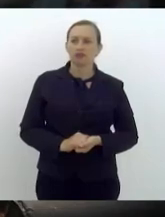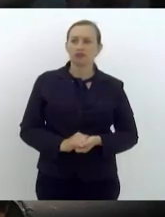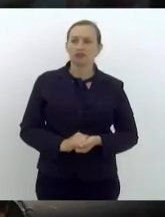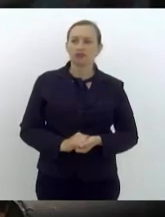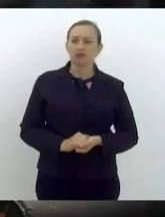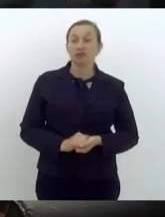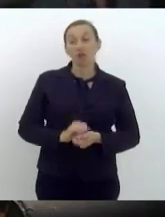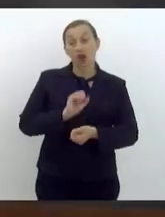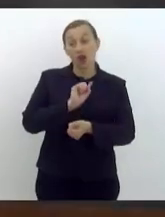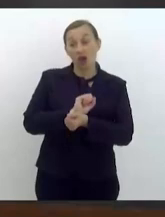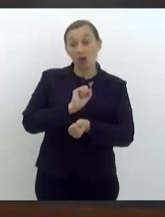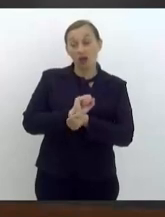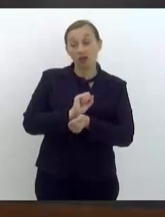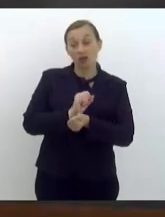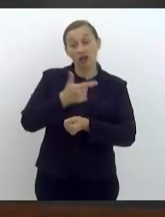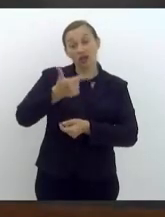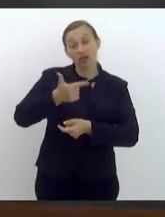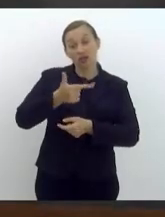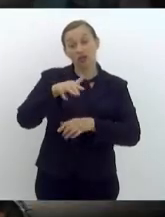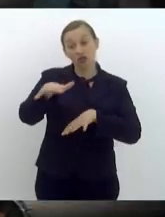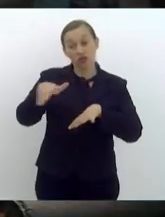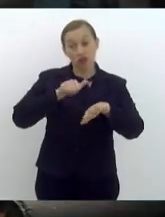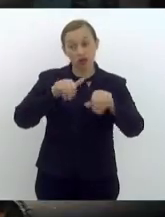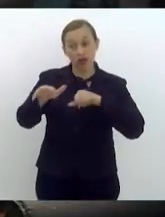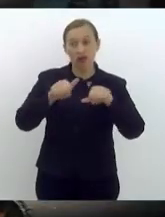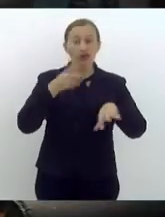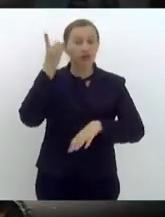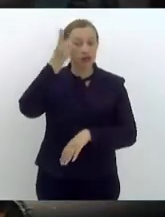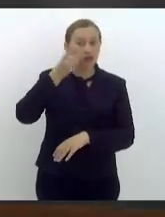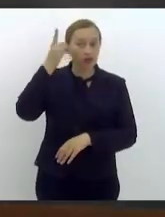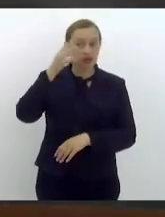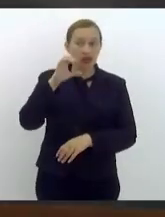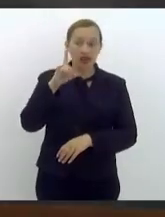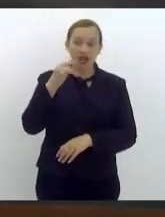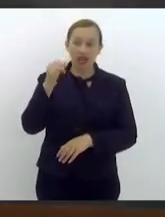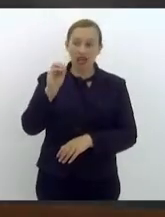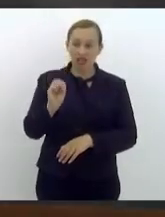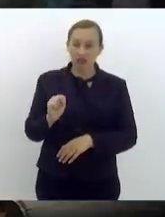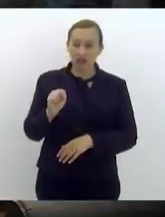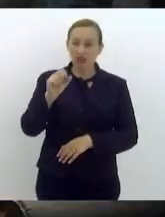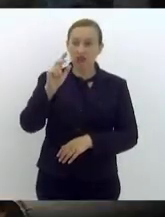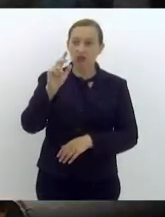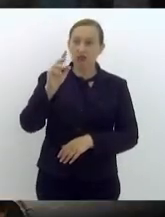Vou esperar para a segunda chamada. Deputado Carlinhos BNH.